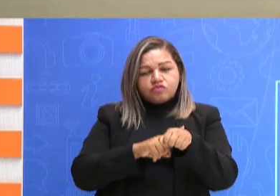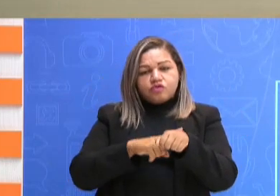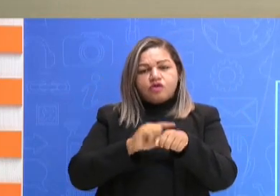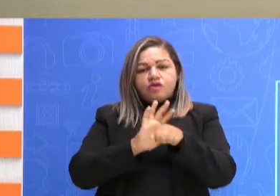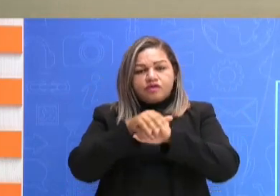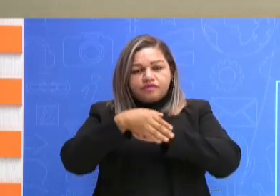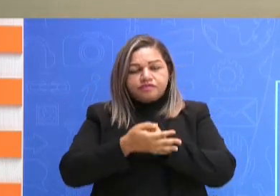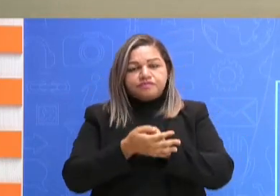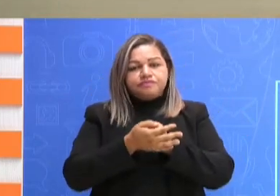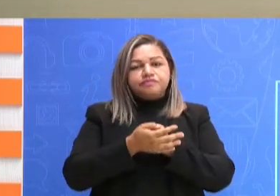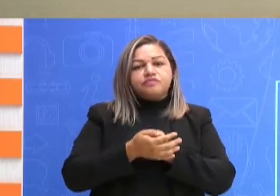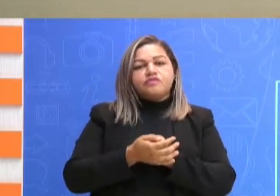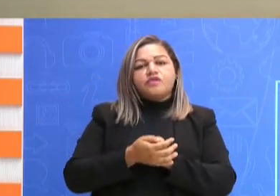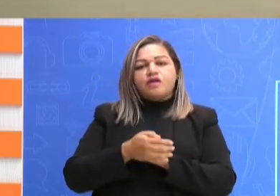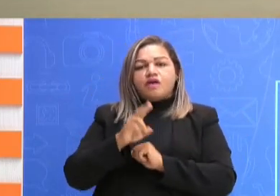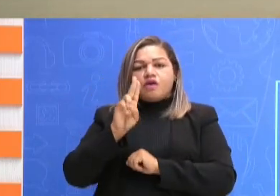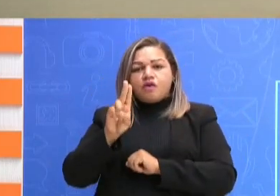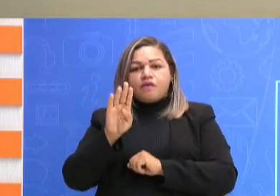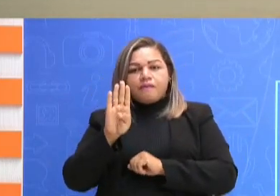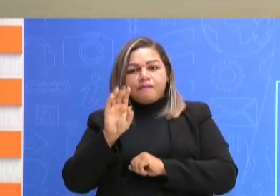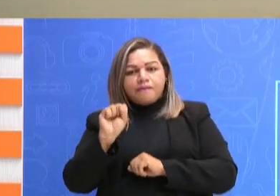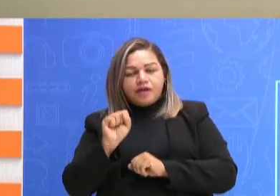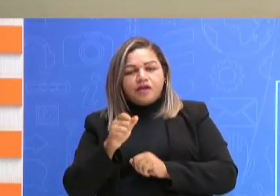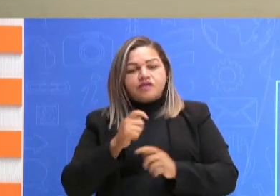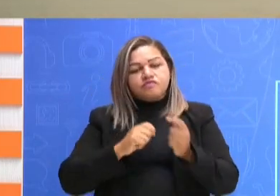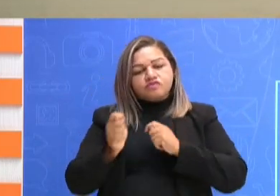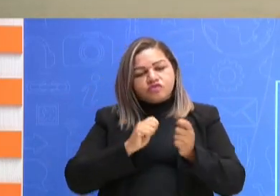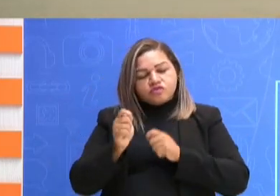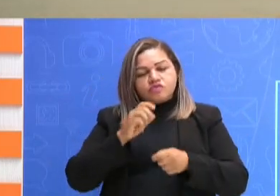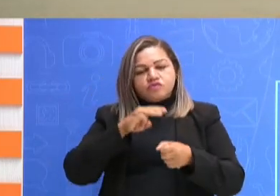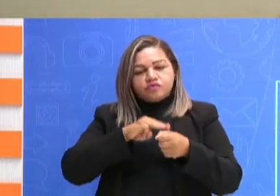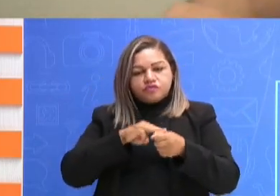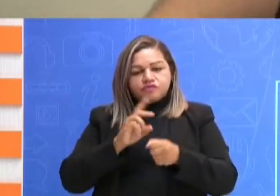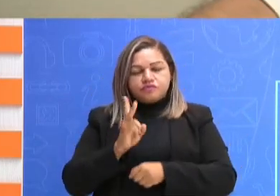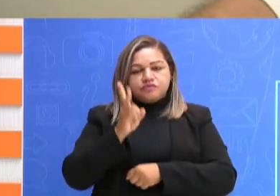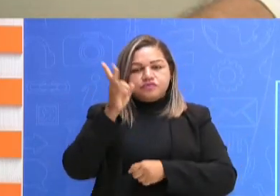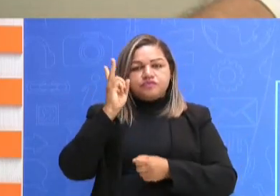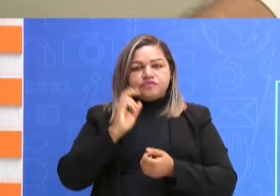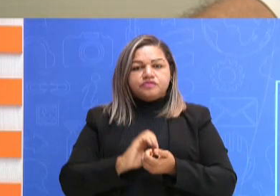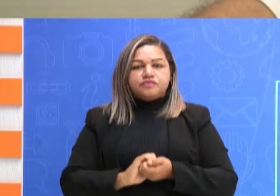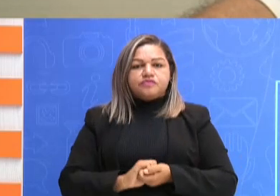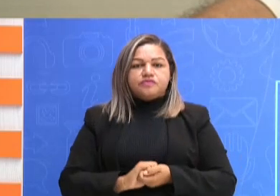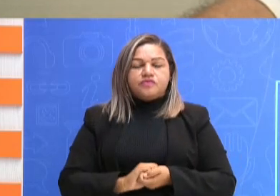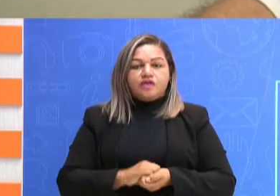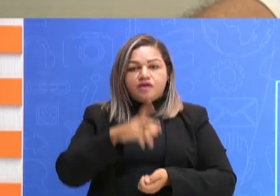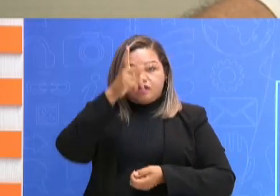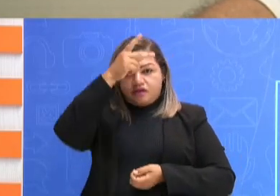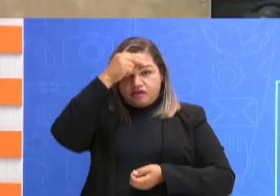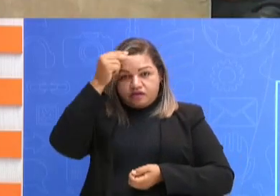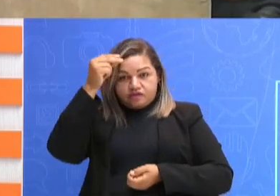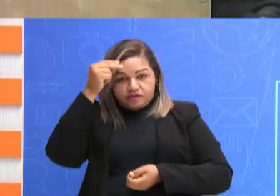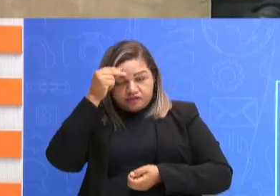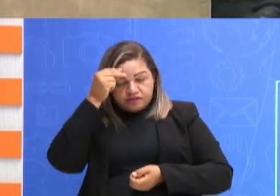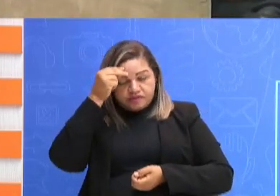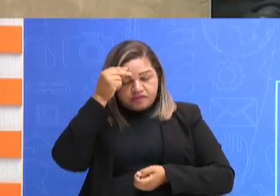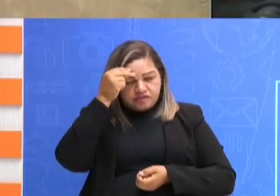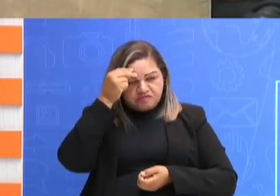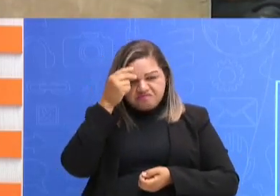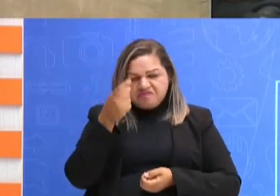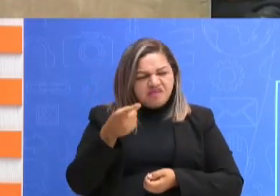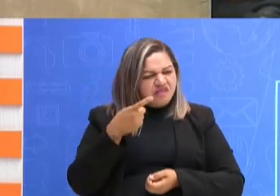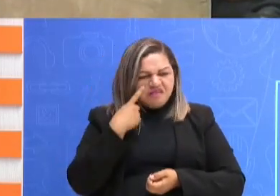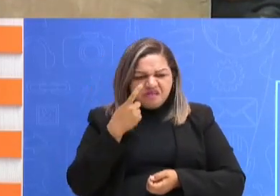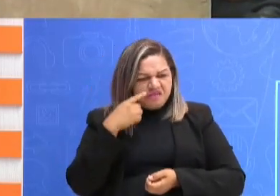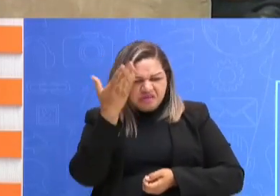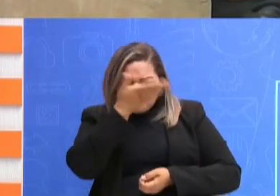principais UBS, mesmo que seja com recurso do município, nós vamos continuar mantendo. E diga-se de passagem, prefeito, eu não vi no Maranhão nenhuma outra